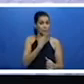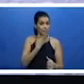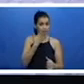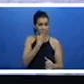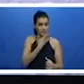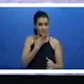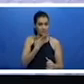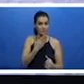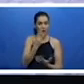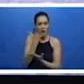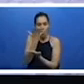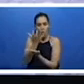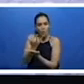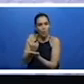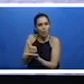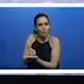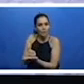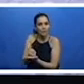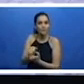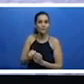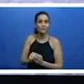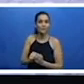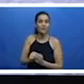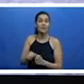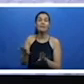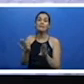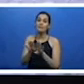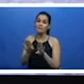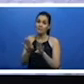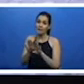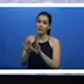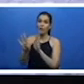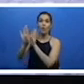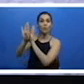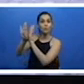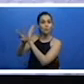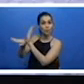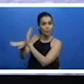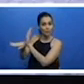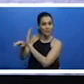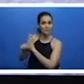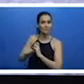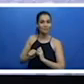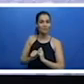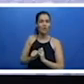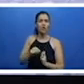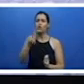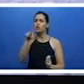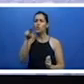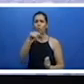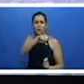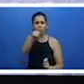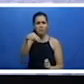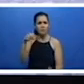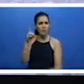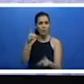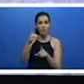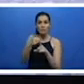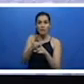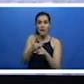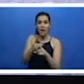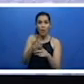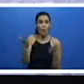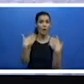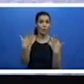úmido e sombreado. Nunca vamos encontrar um anfíbio num ambiente desértico ou em água salgada, porque